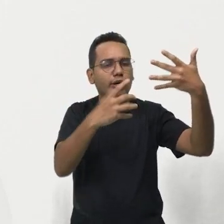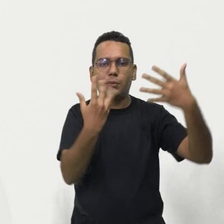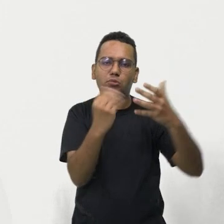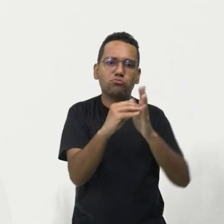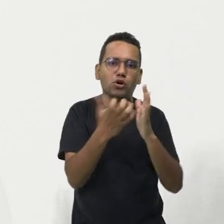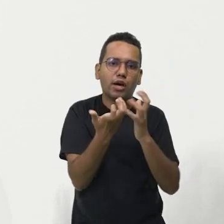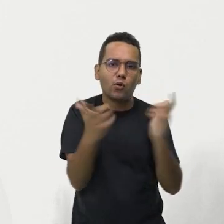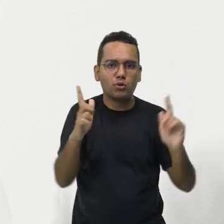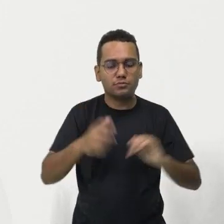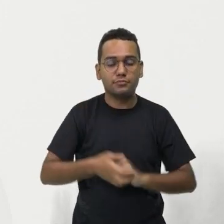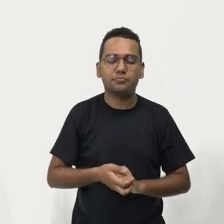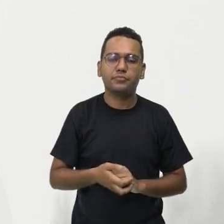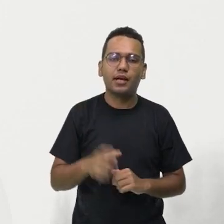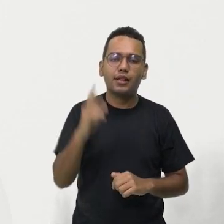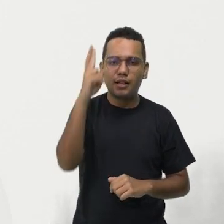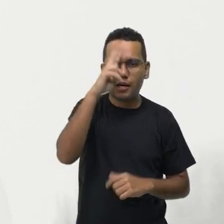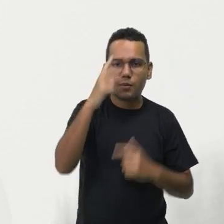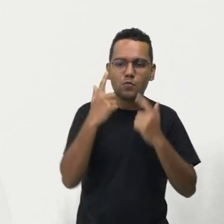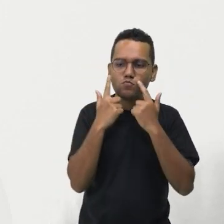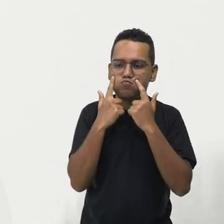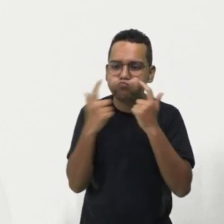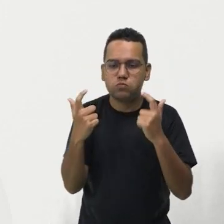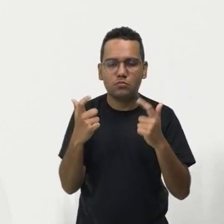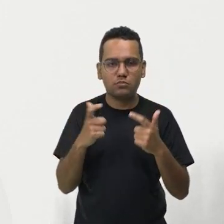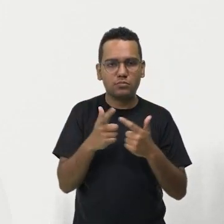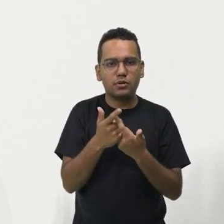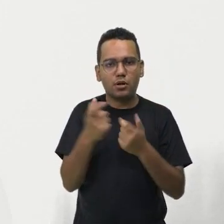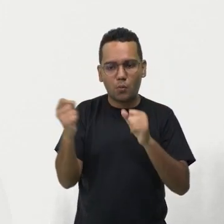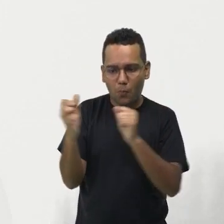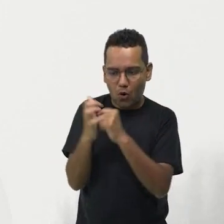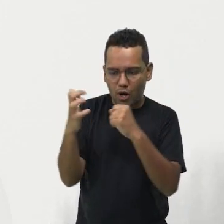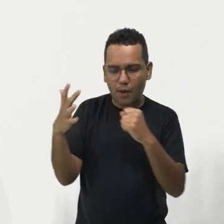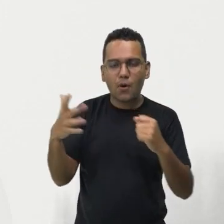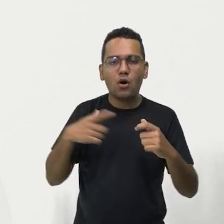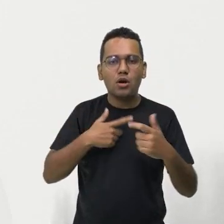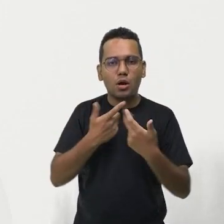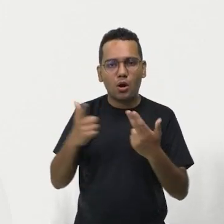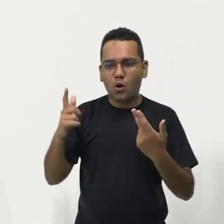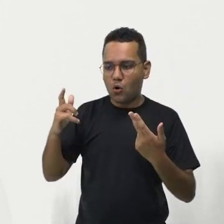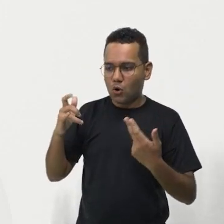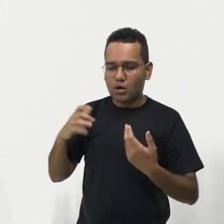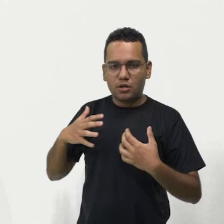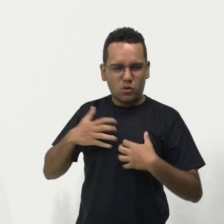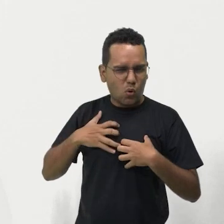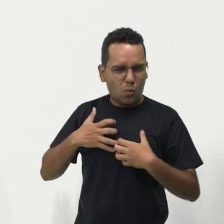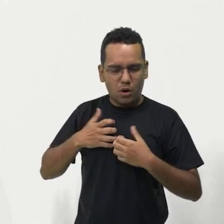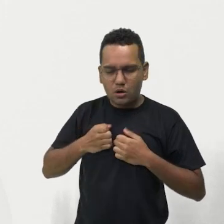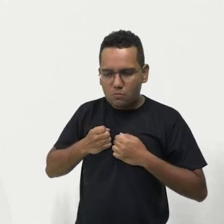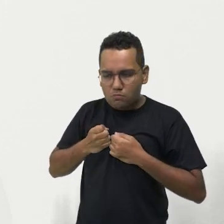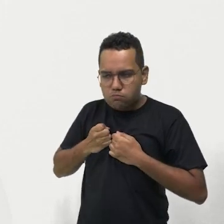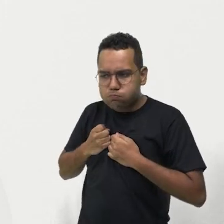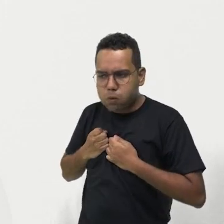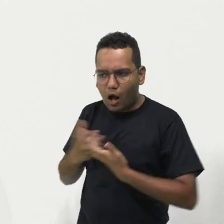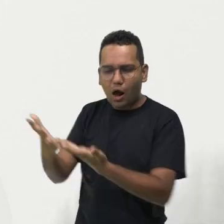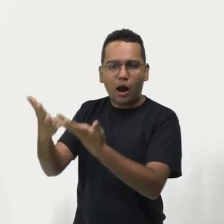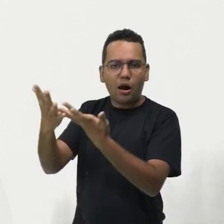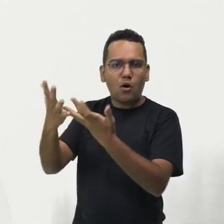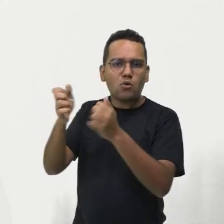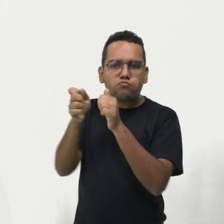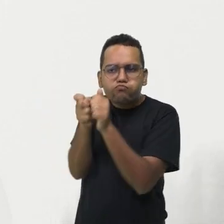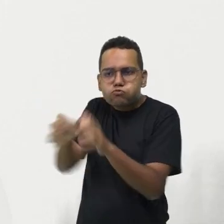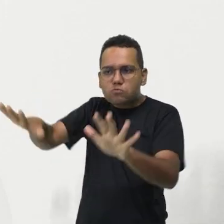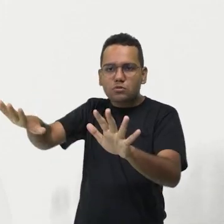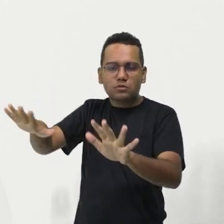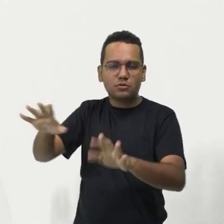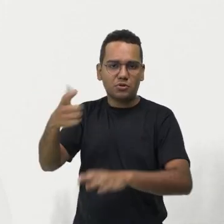franquia Pokémon, e outros são exemplos de personagens que conseguem extrair eletricidade do próprio corpo e disparar